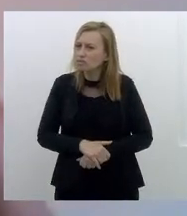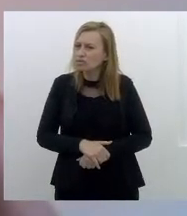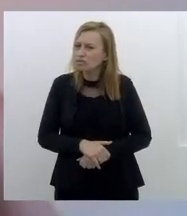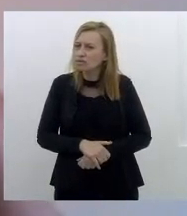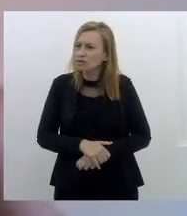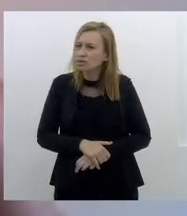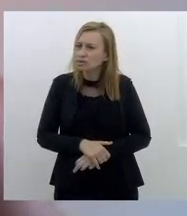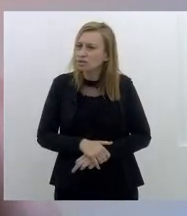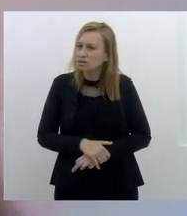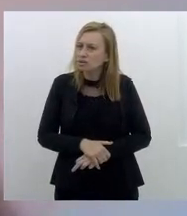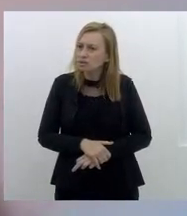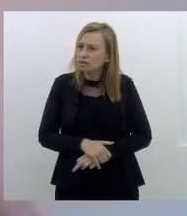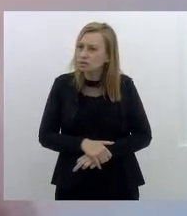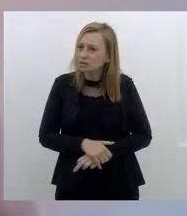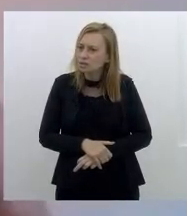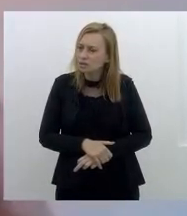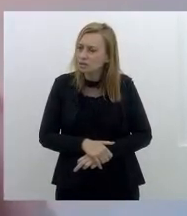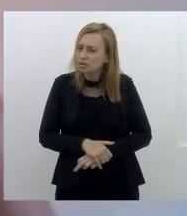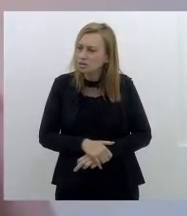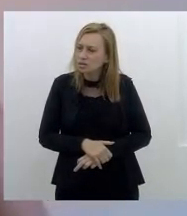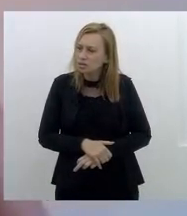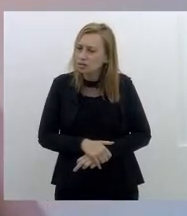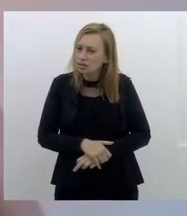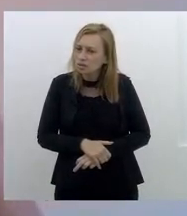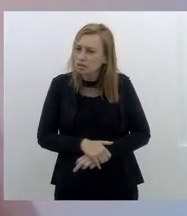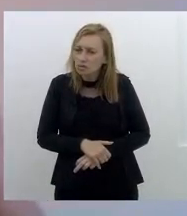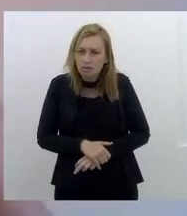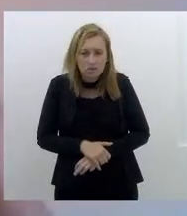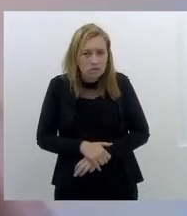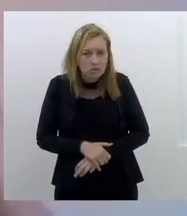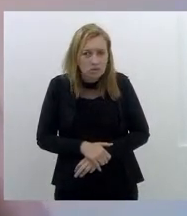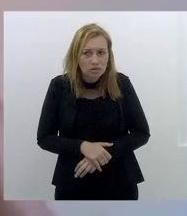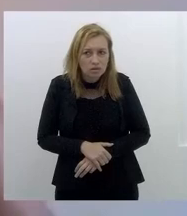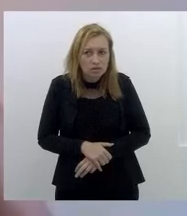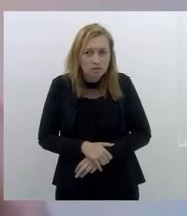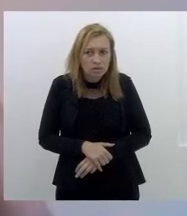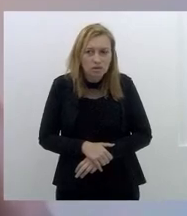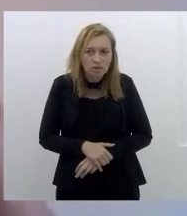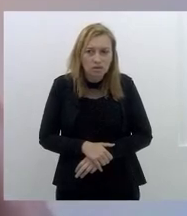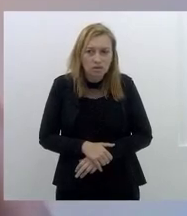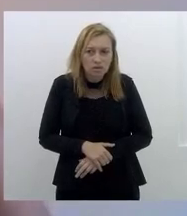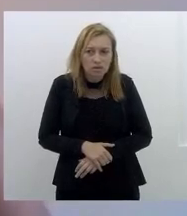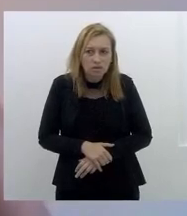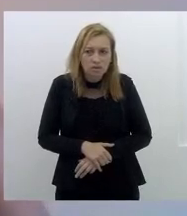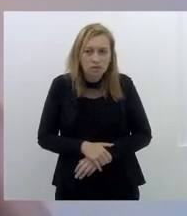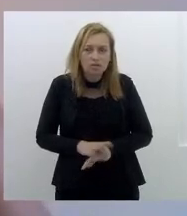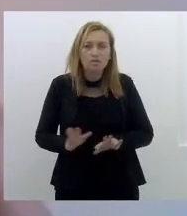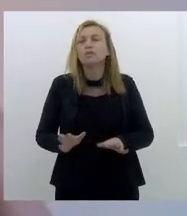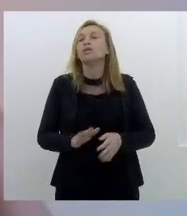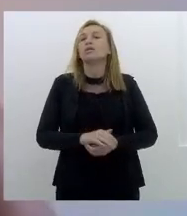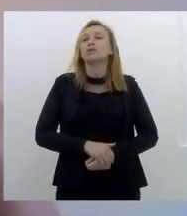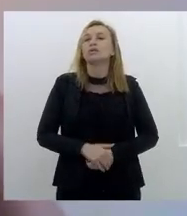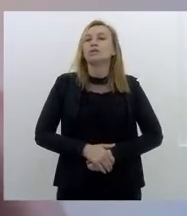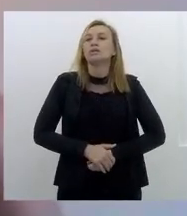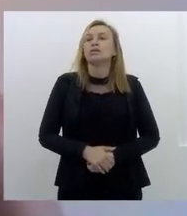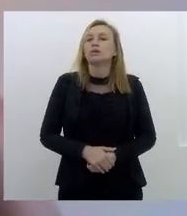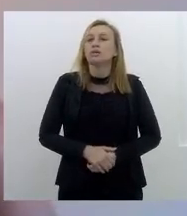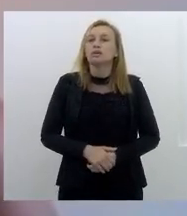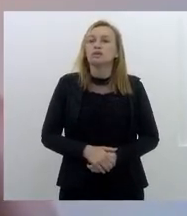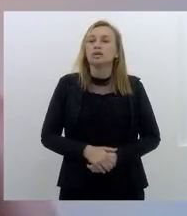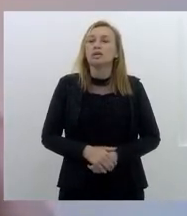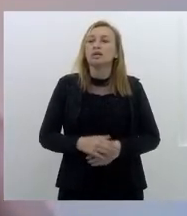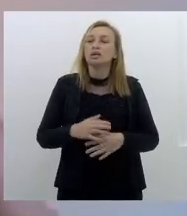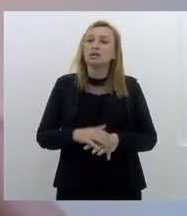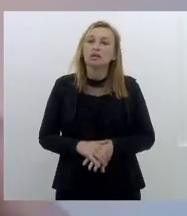e a segunda pergunta é se por acaso ele está convicto que a